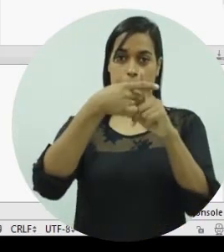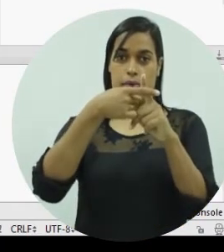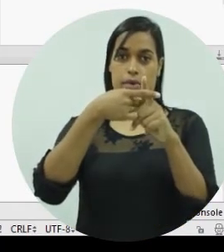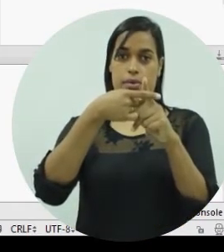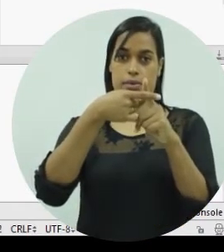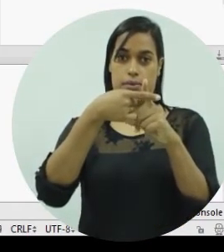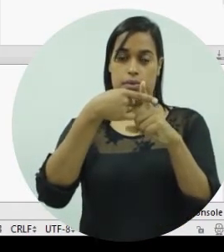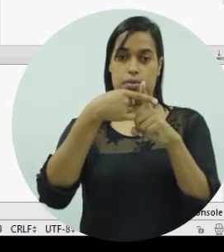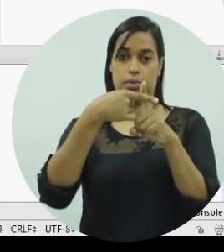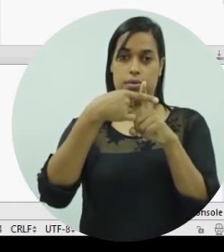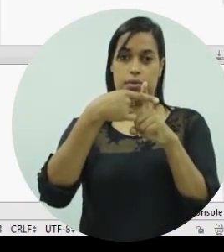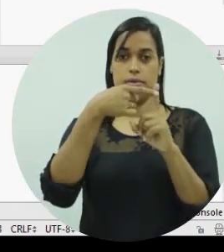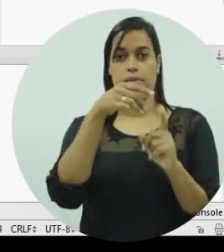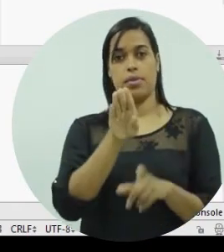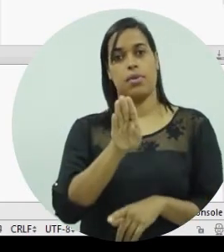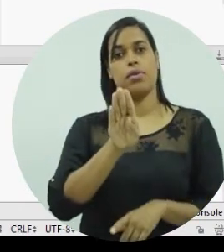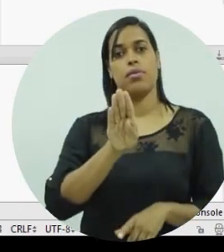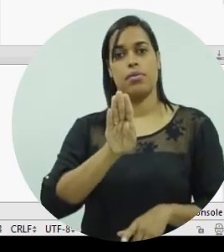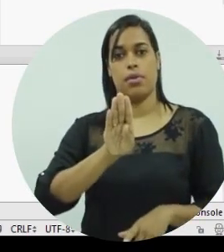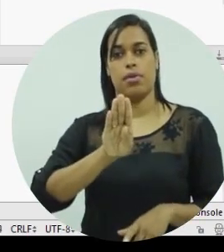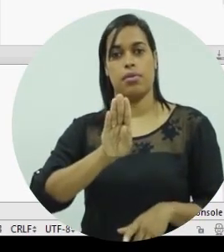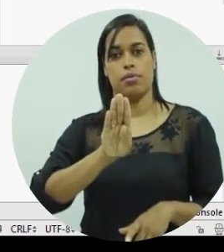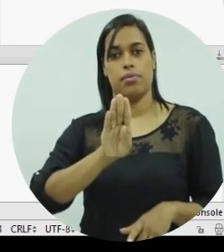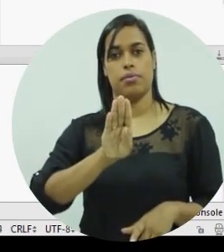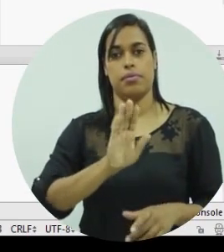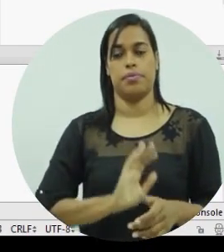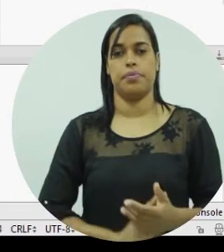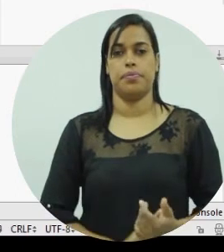mais b.